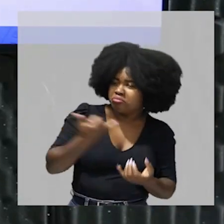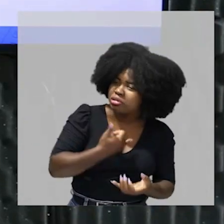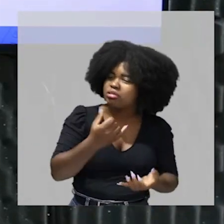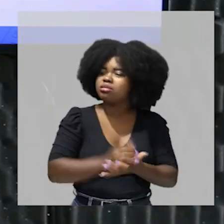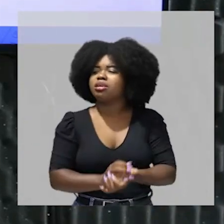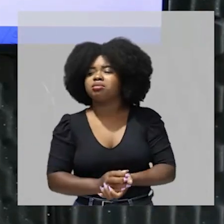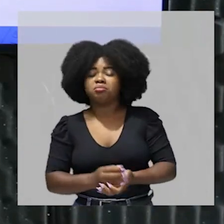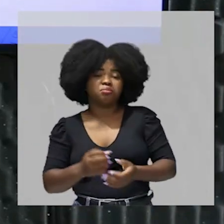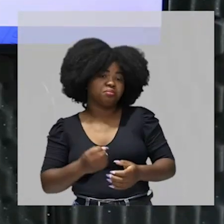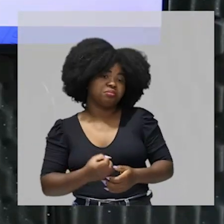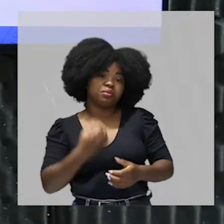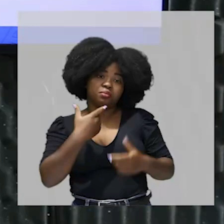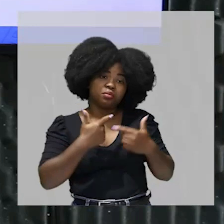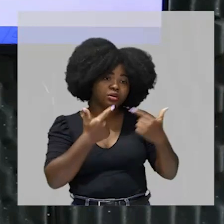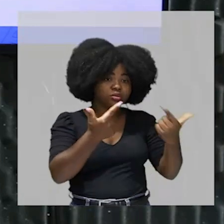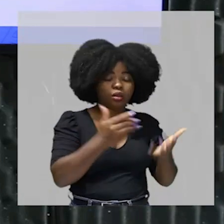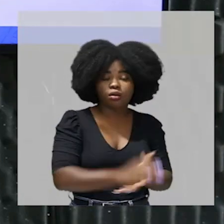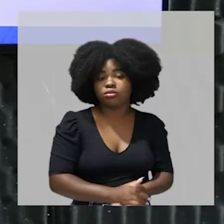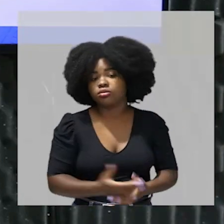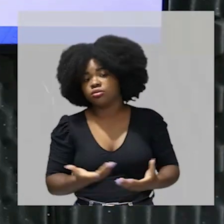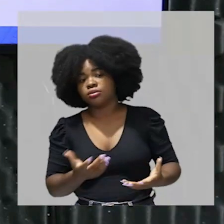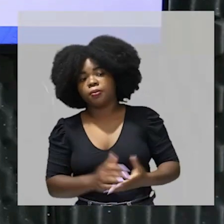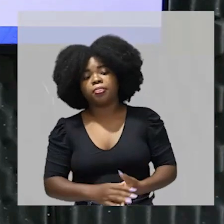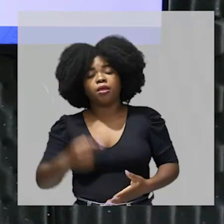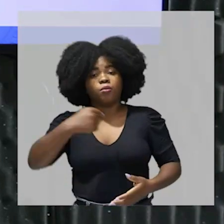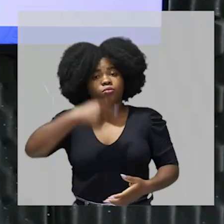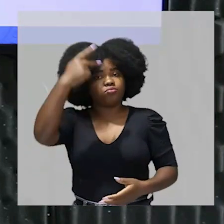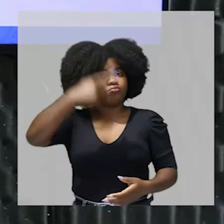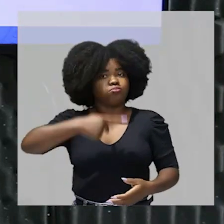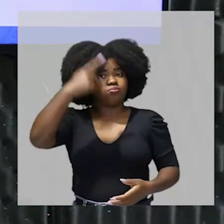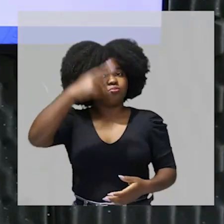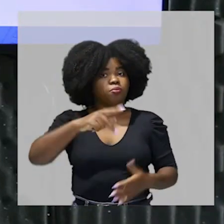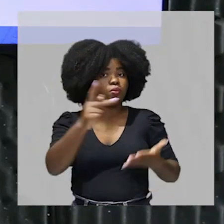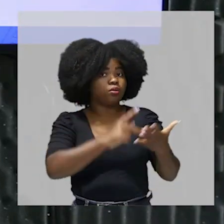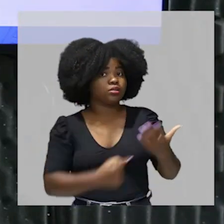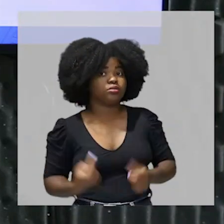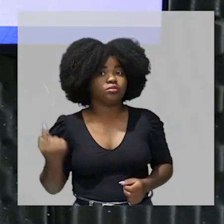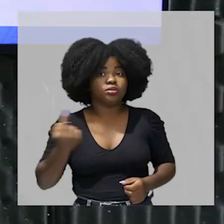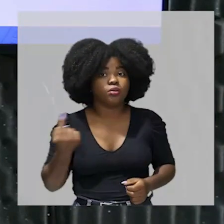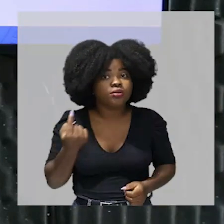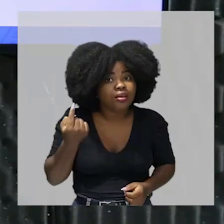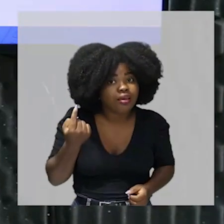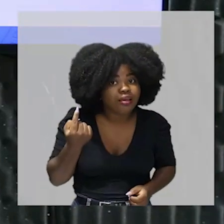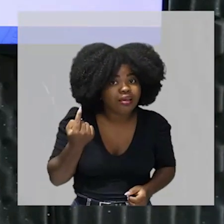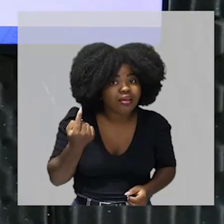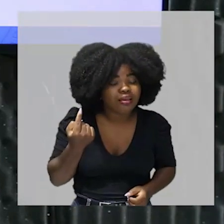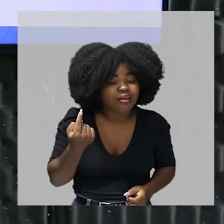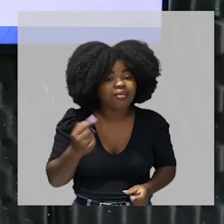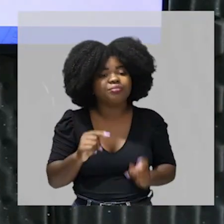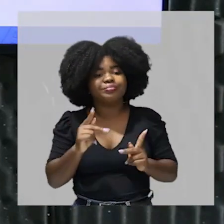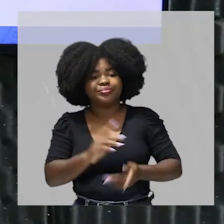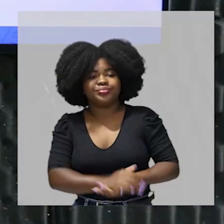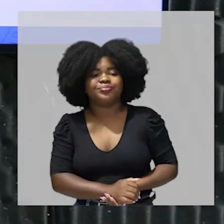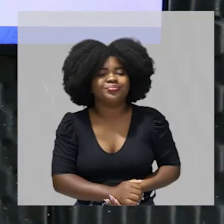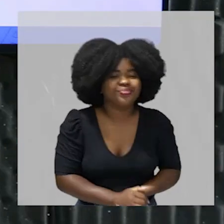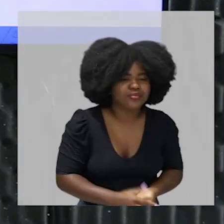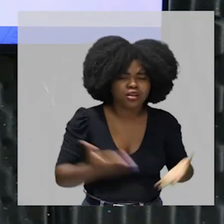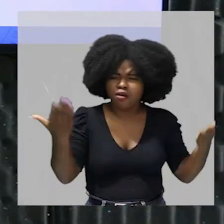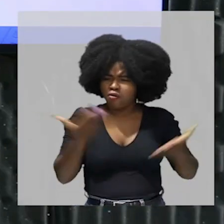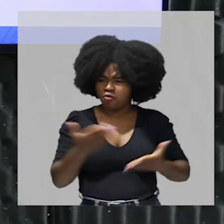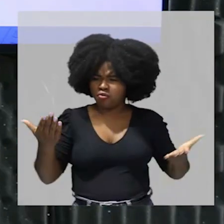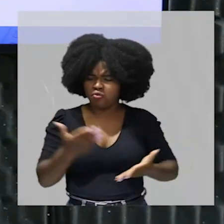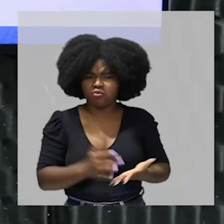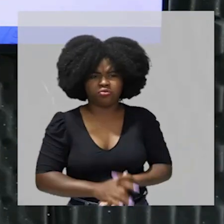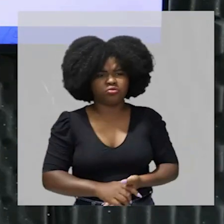com Deus eles têm pena de eu viver sozinho então o eu poético é Solitário ele já deixa Claro aqui hoje o inimigo veio